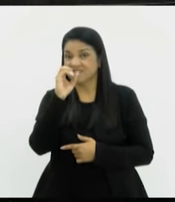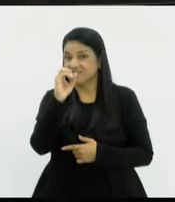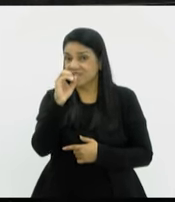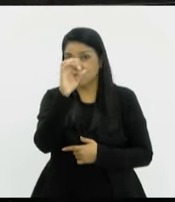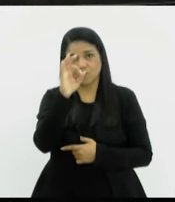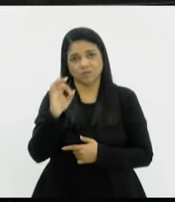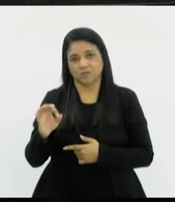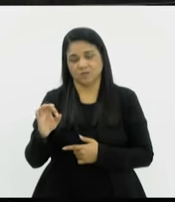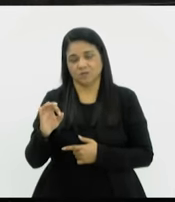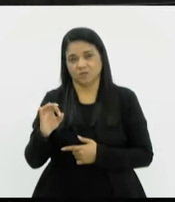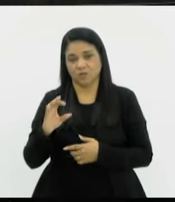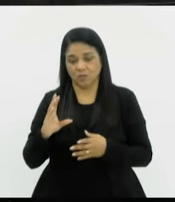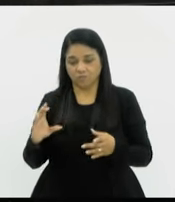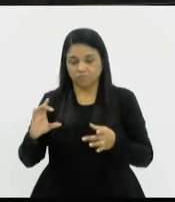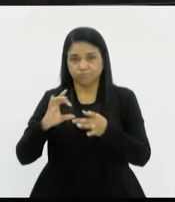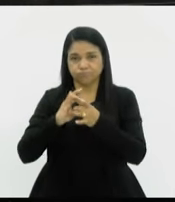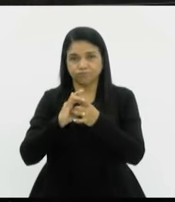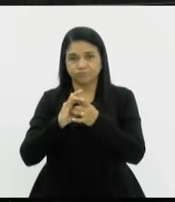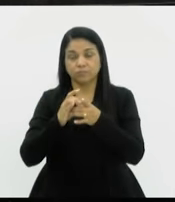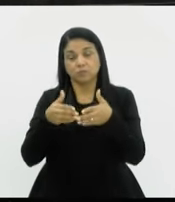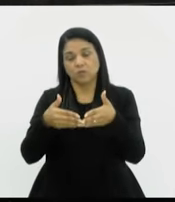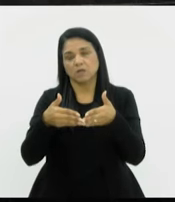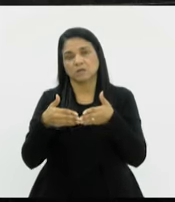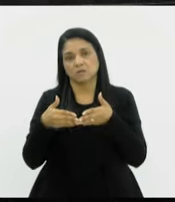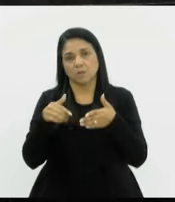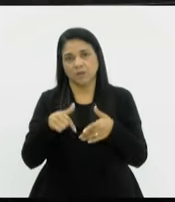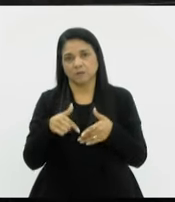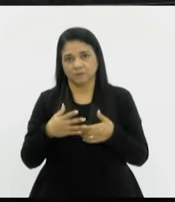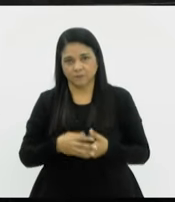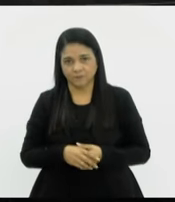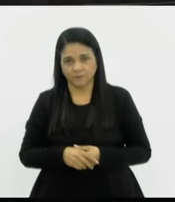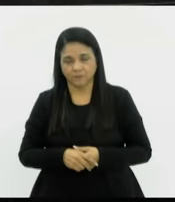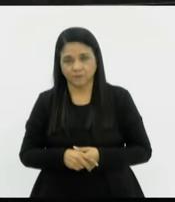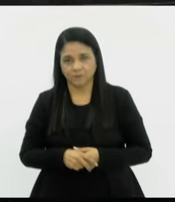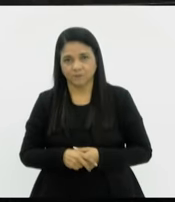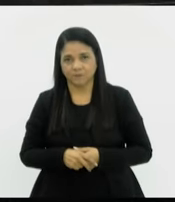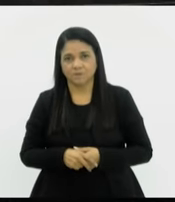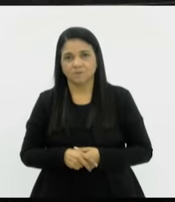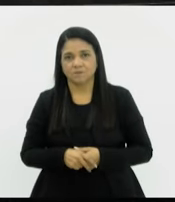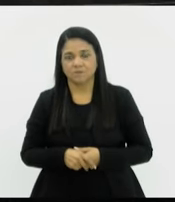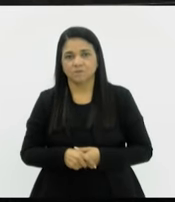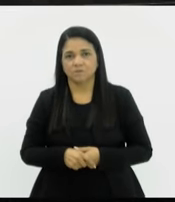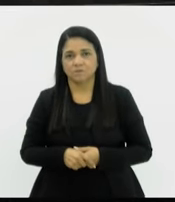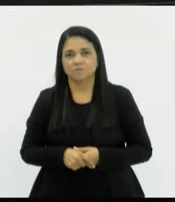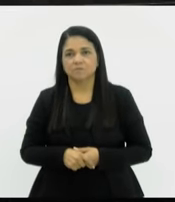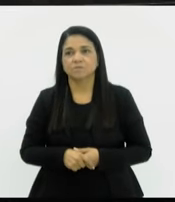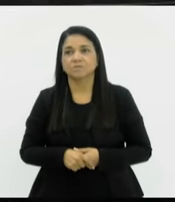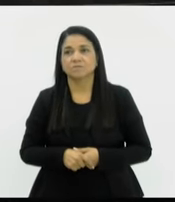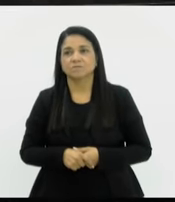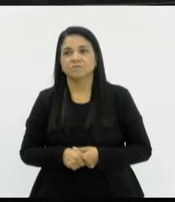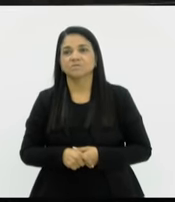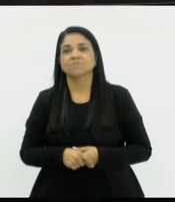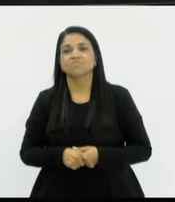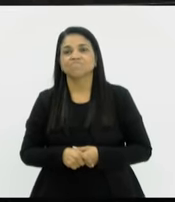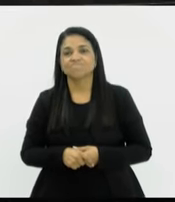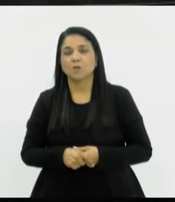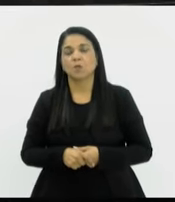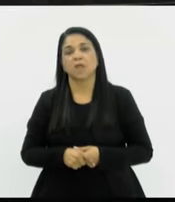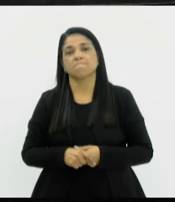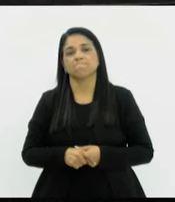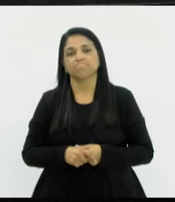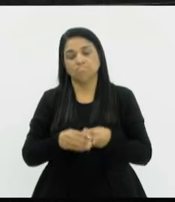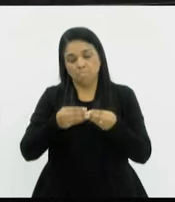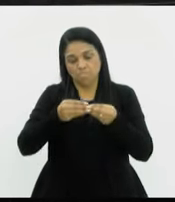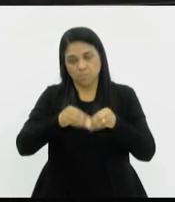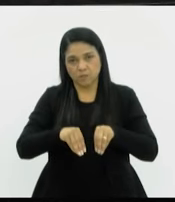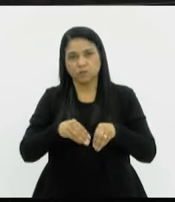no bojo da de licenciamento. Mas o Rio de Janeiro, para garfar o bolso do